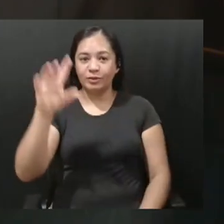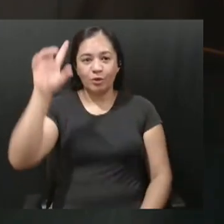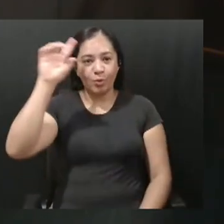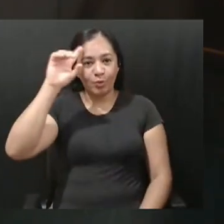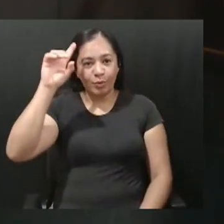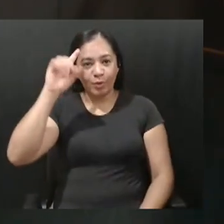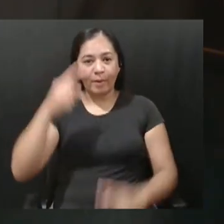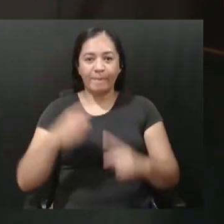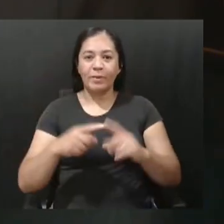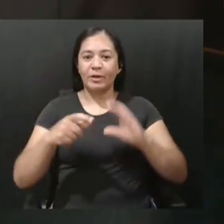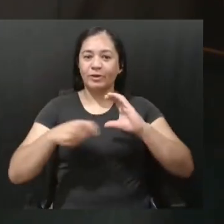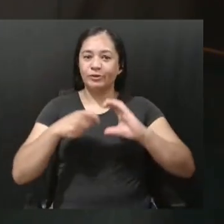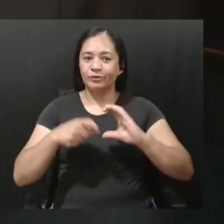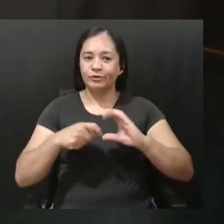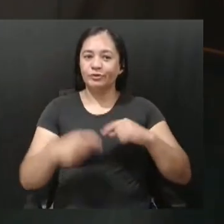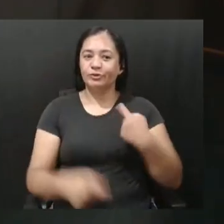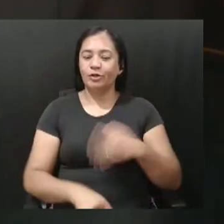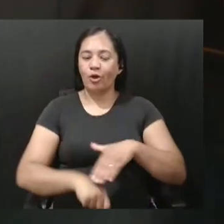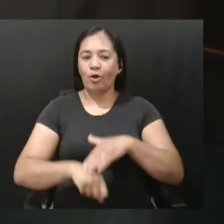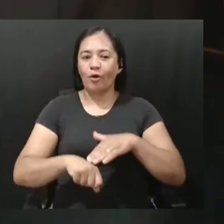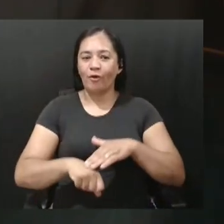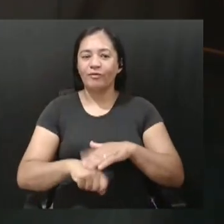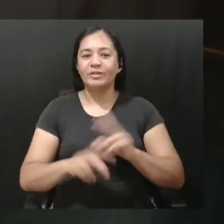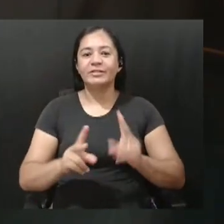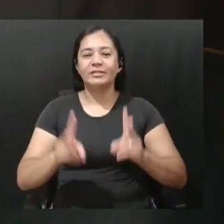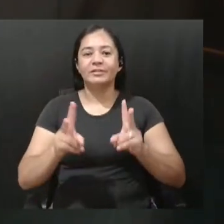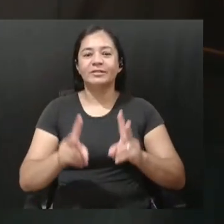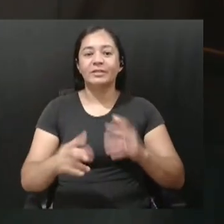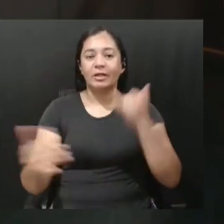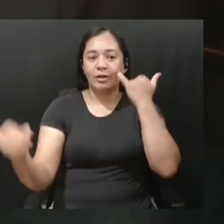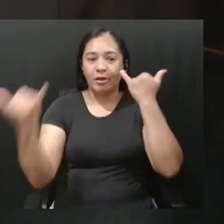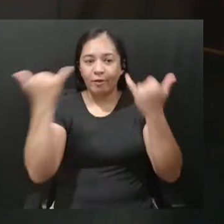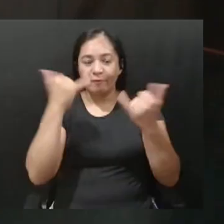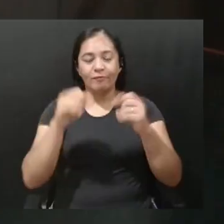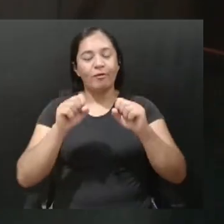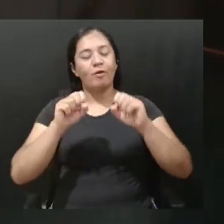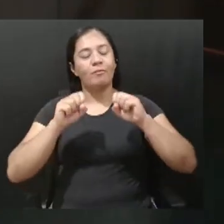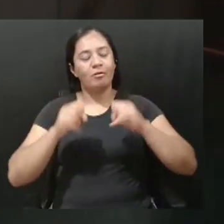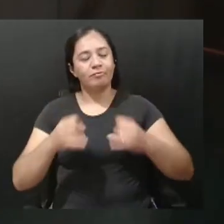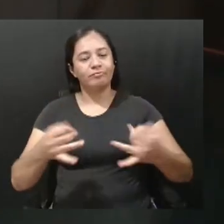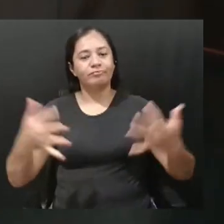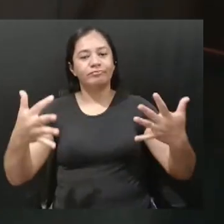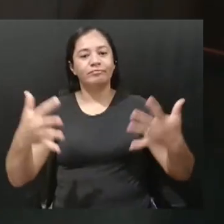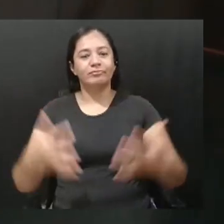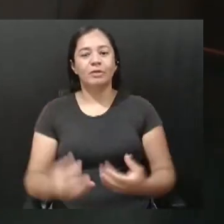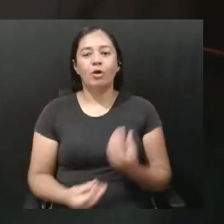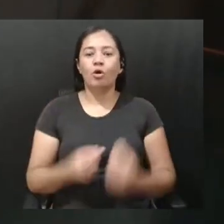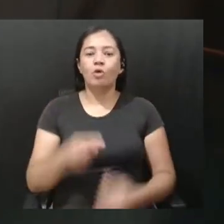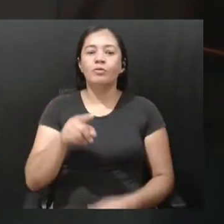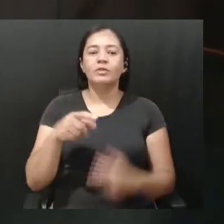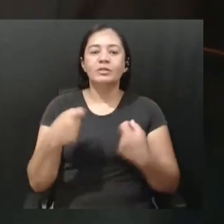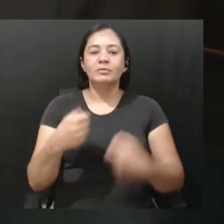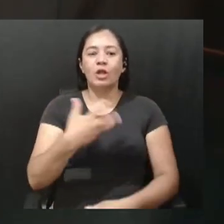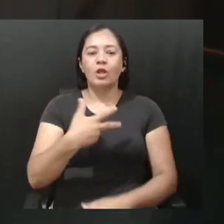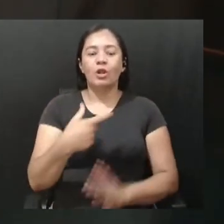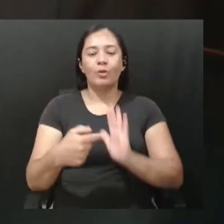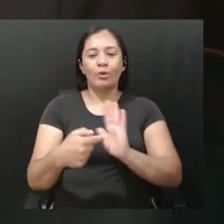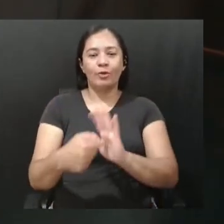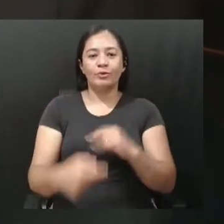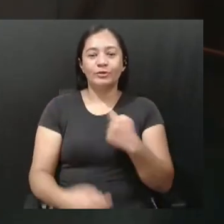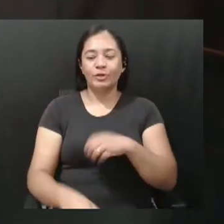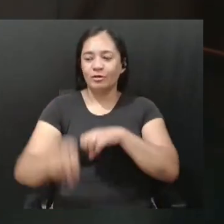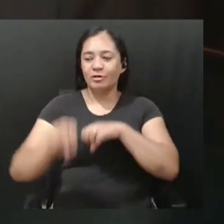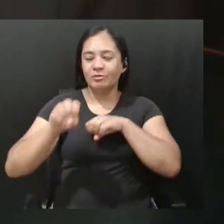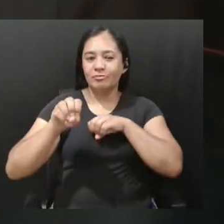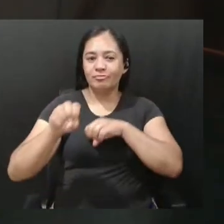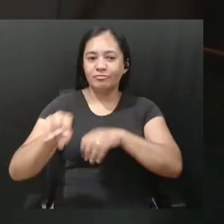a gente conversa sempre e informa, né, sobre como você deve se comportar. A gente vai ensinando sobre